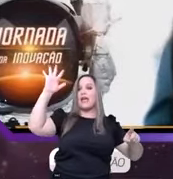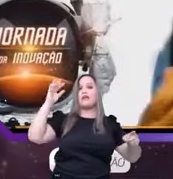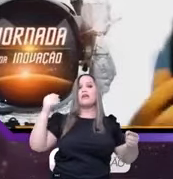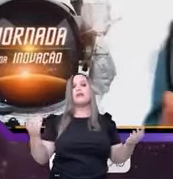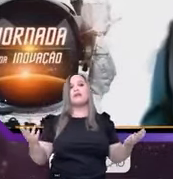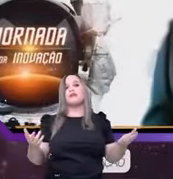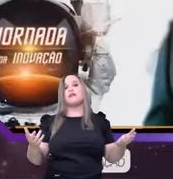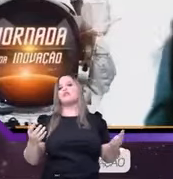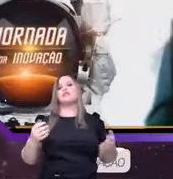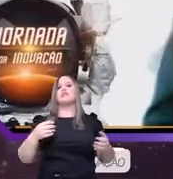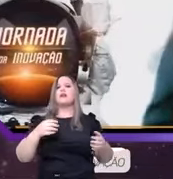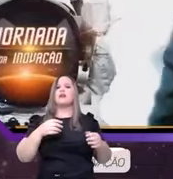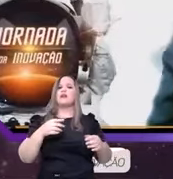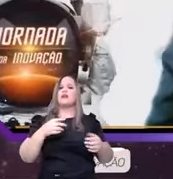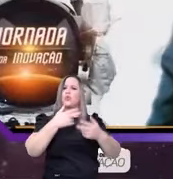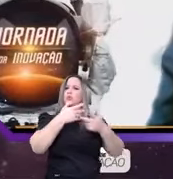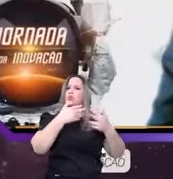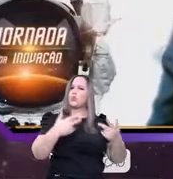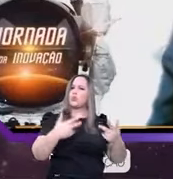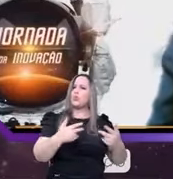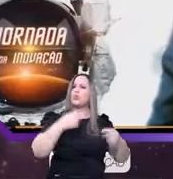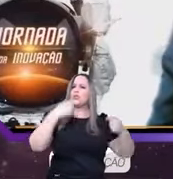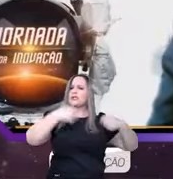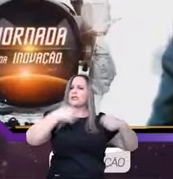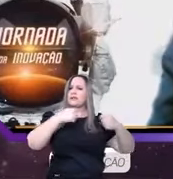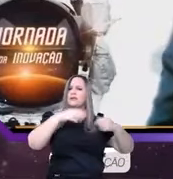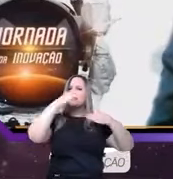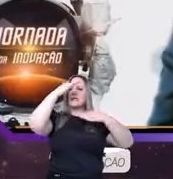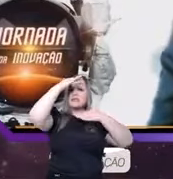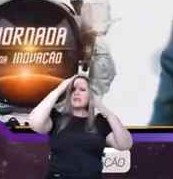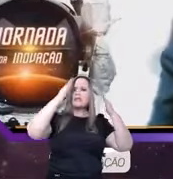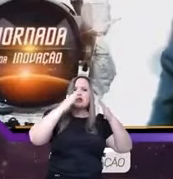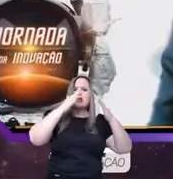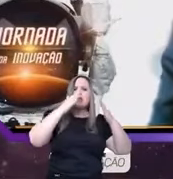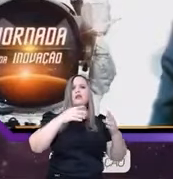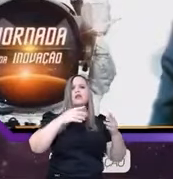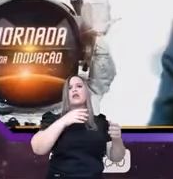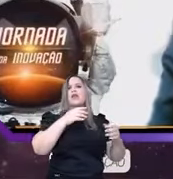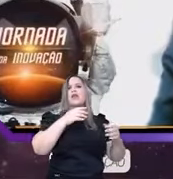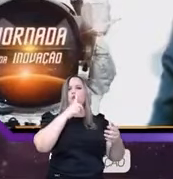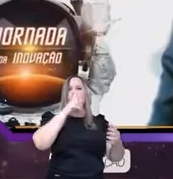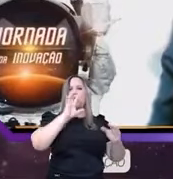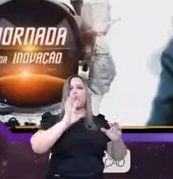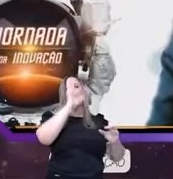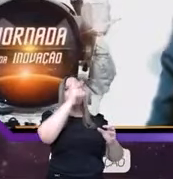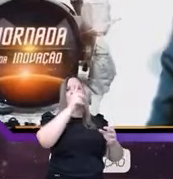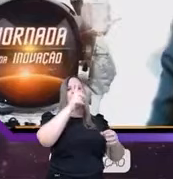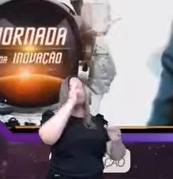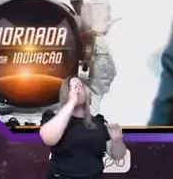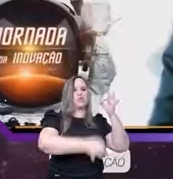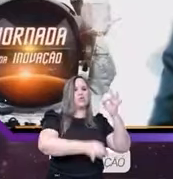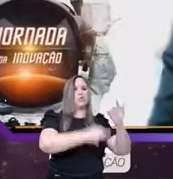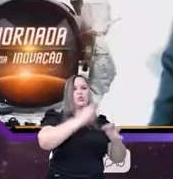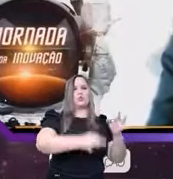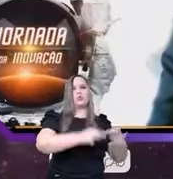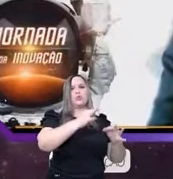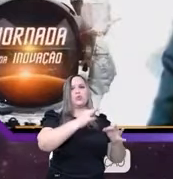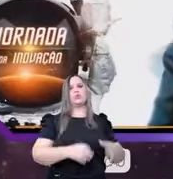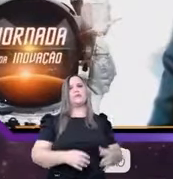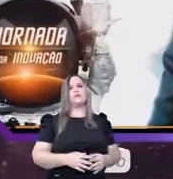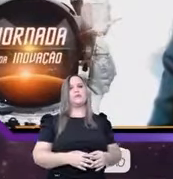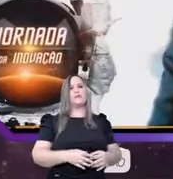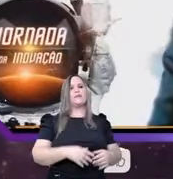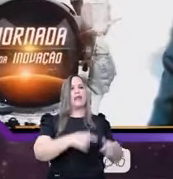da sua missão mais tradicional de realizar justiça. Né? Essa semana